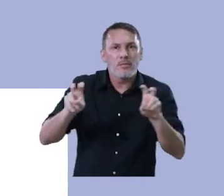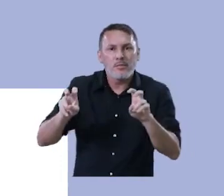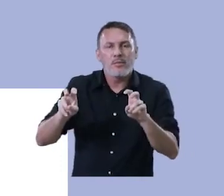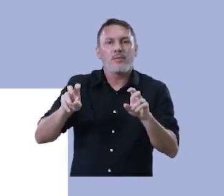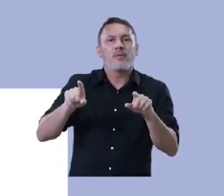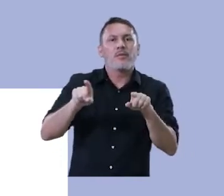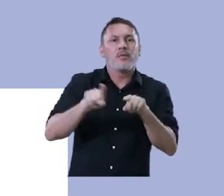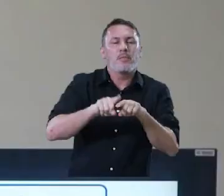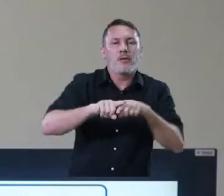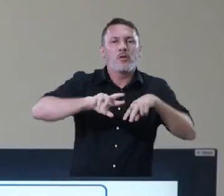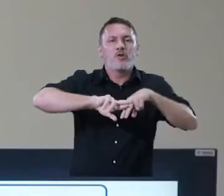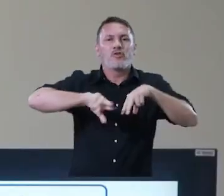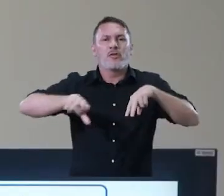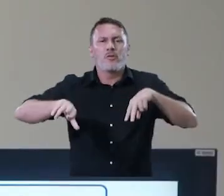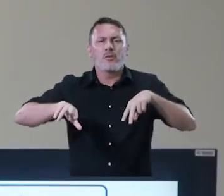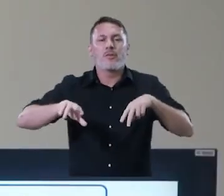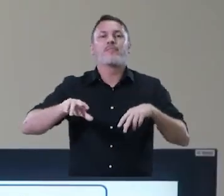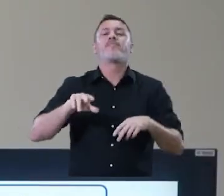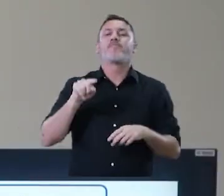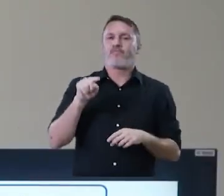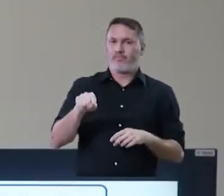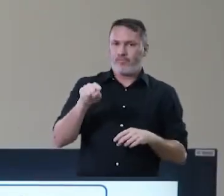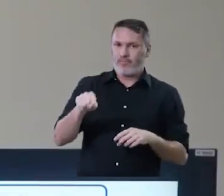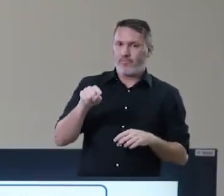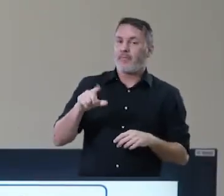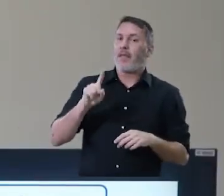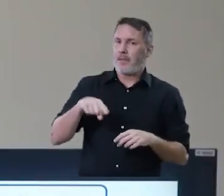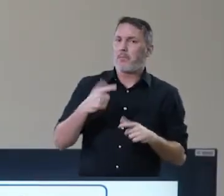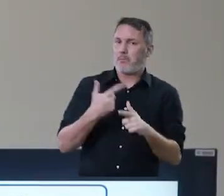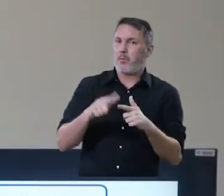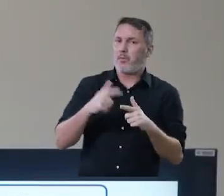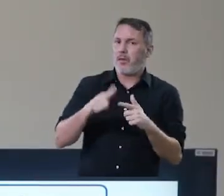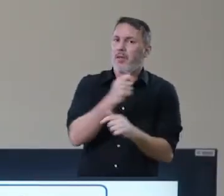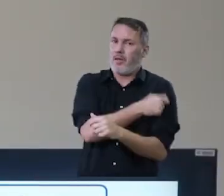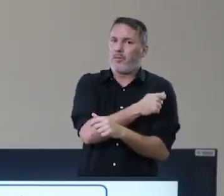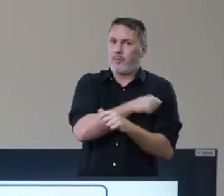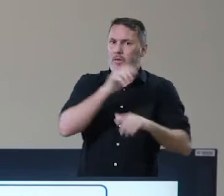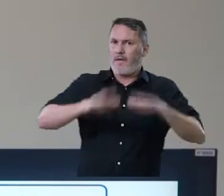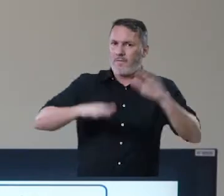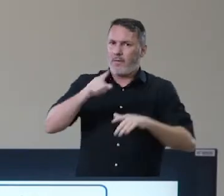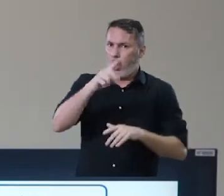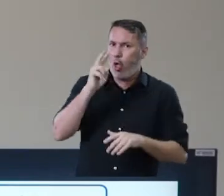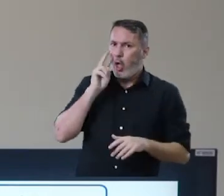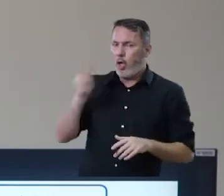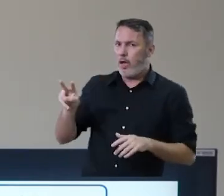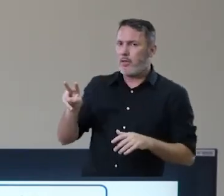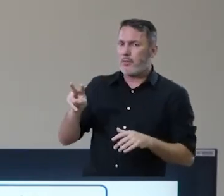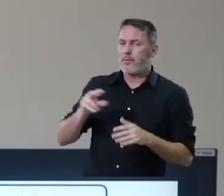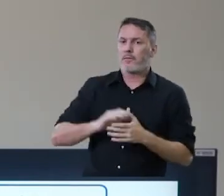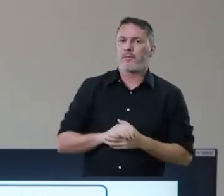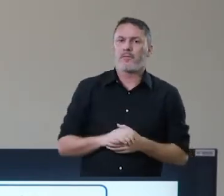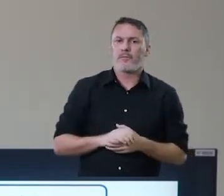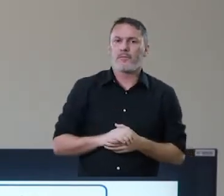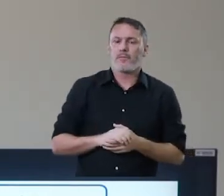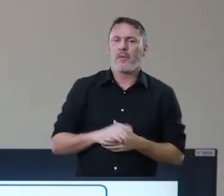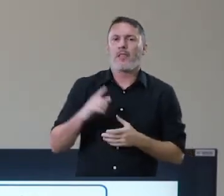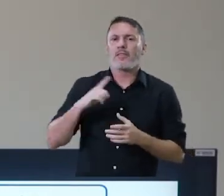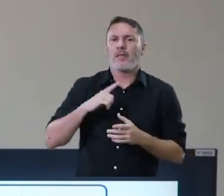do gênero. Aqui que tem o problema para o aluno. Preste bem atenção